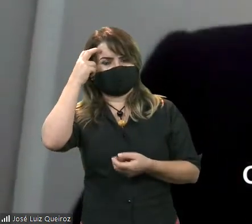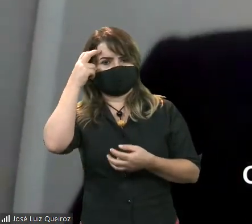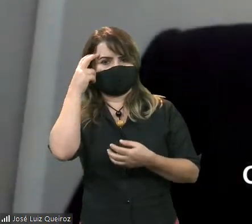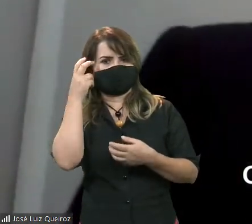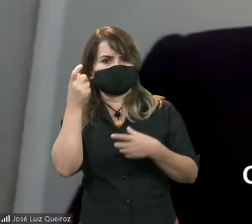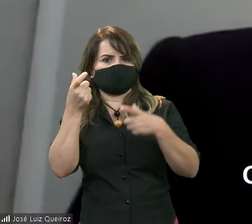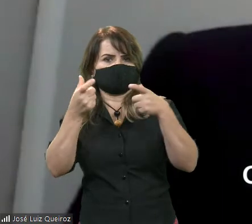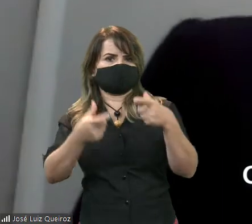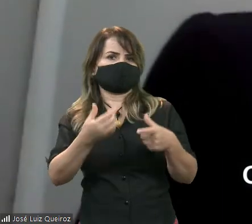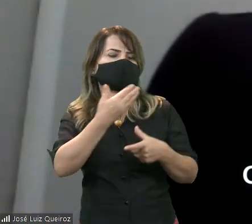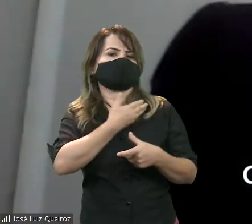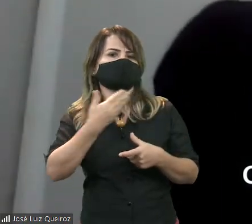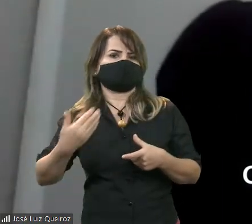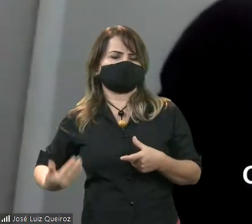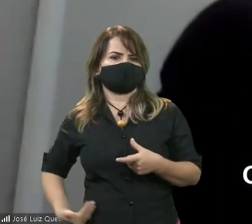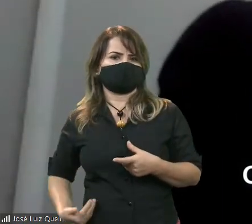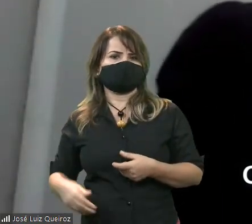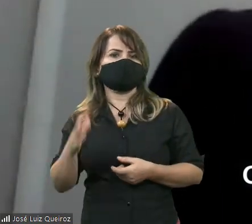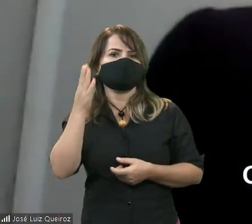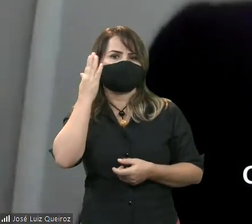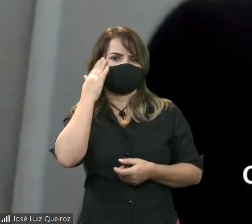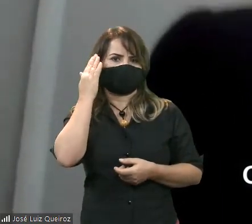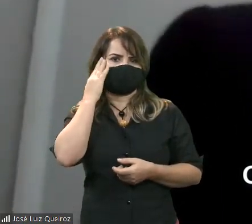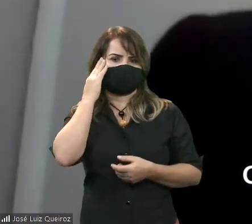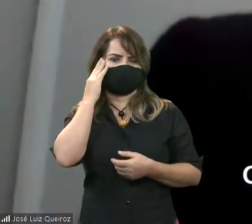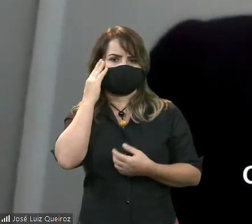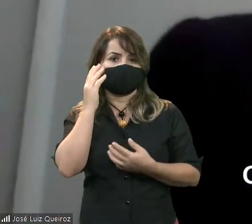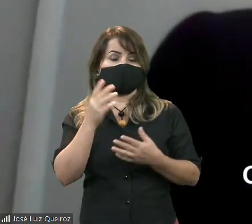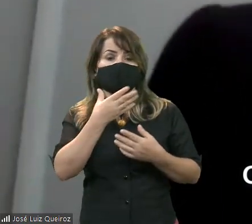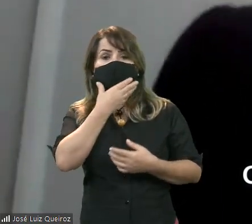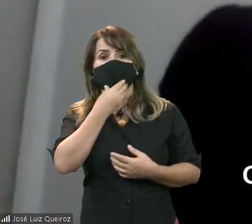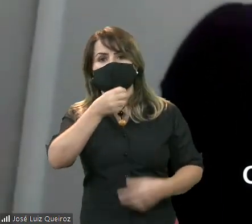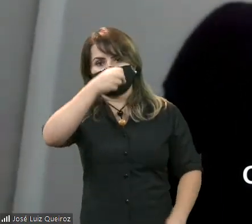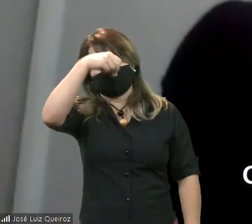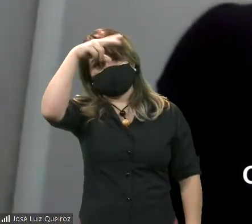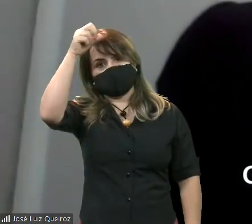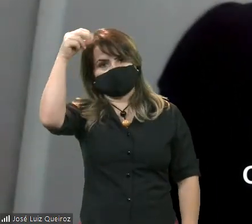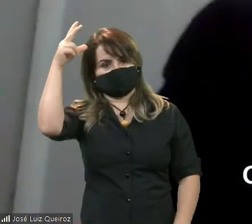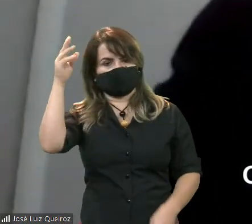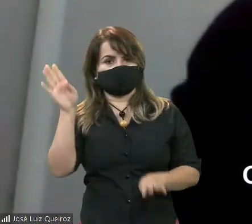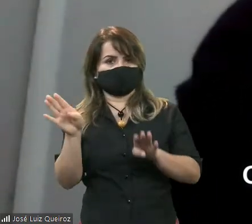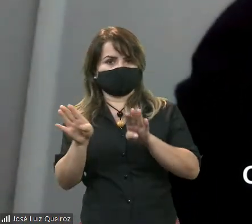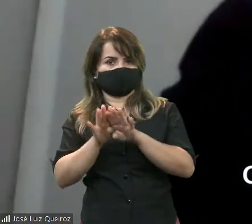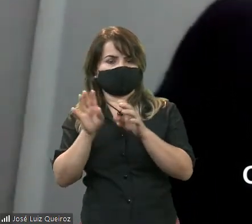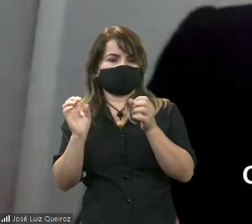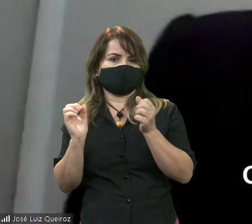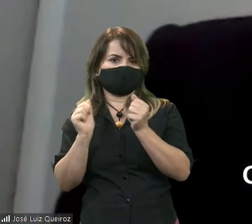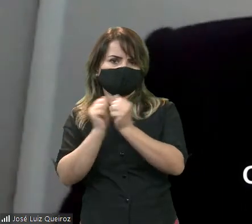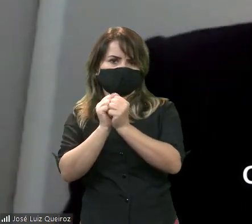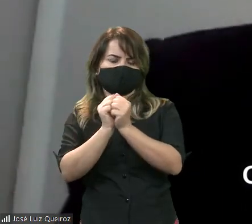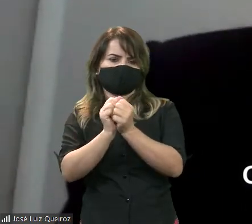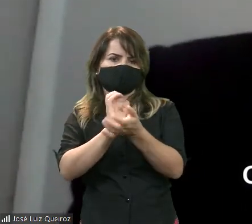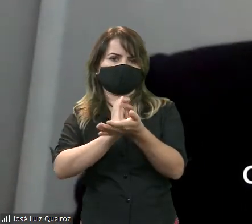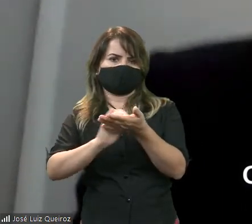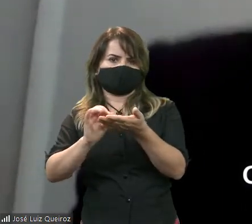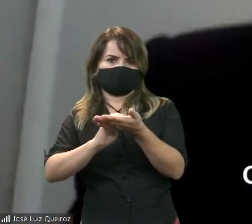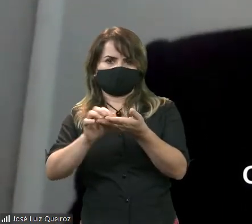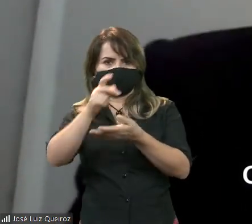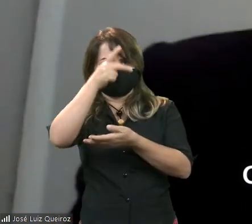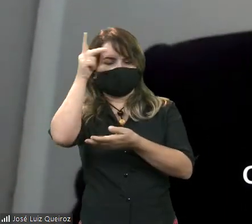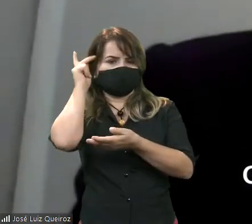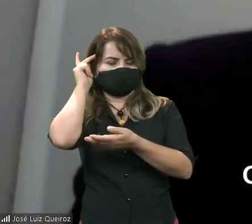máquina pública municipal é o prefeito e seus secretários, e acredito que isso vá trazer benefícios. E ganhamos uma semana, se